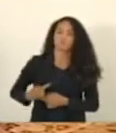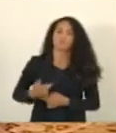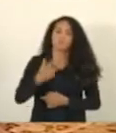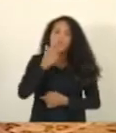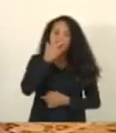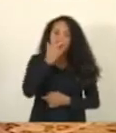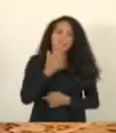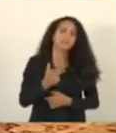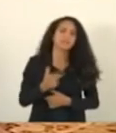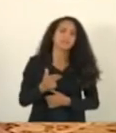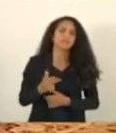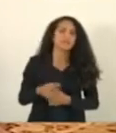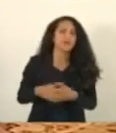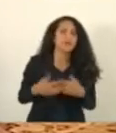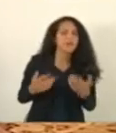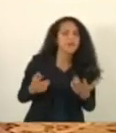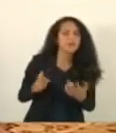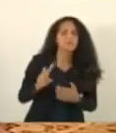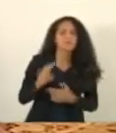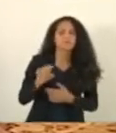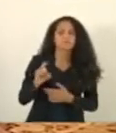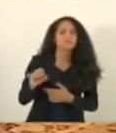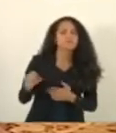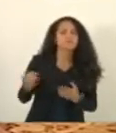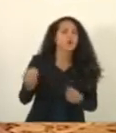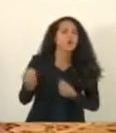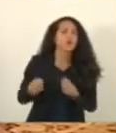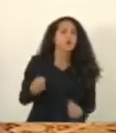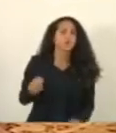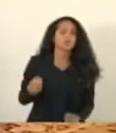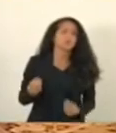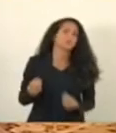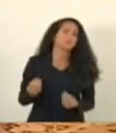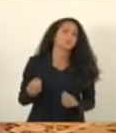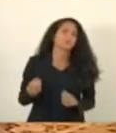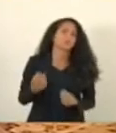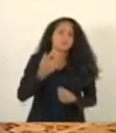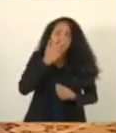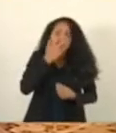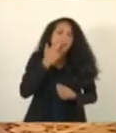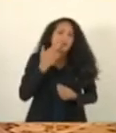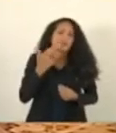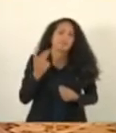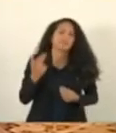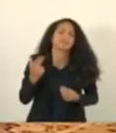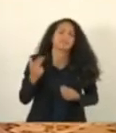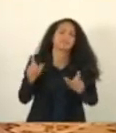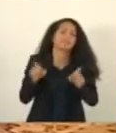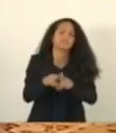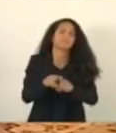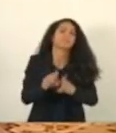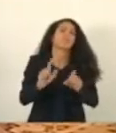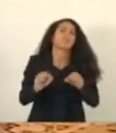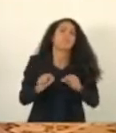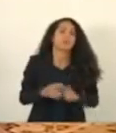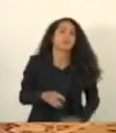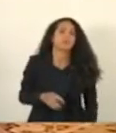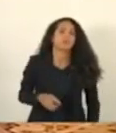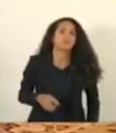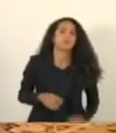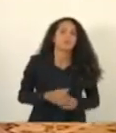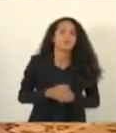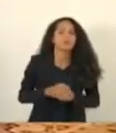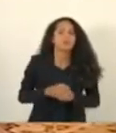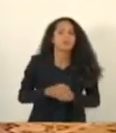visionário, porque ele está antenado, sabe com quem? Sabe com quem que o governador está antenado? Com Elon